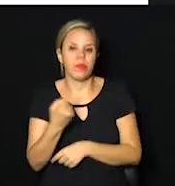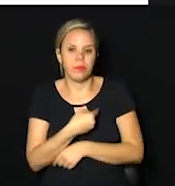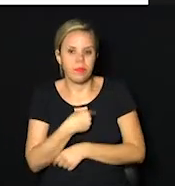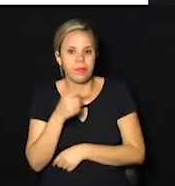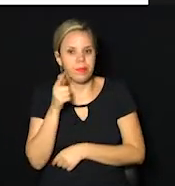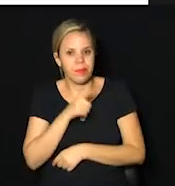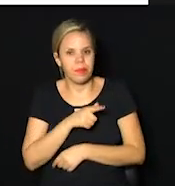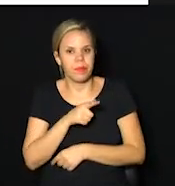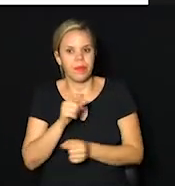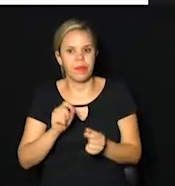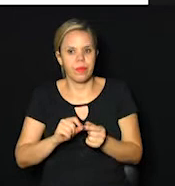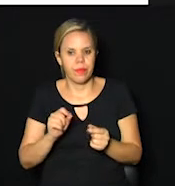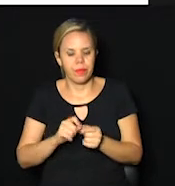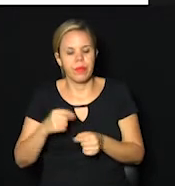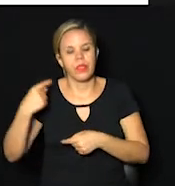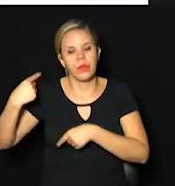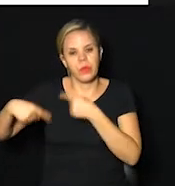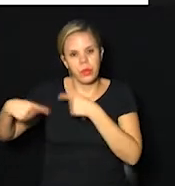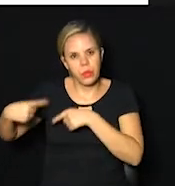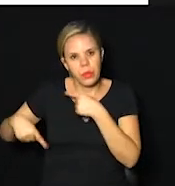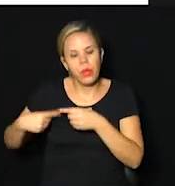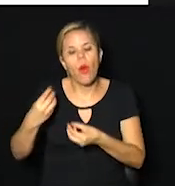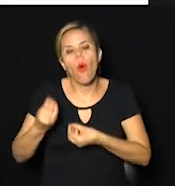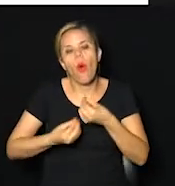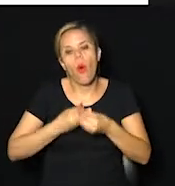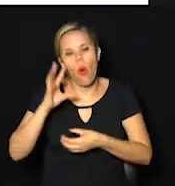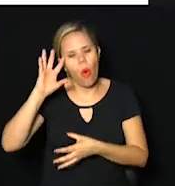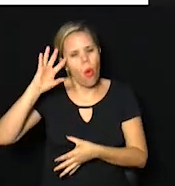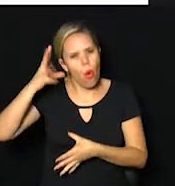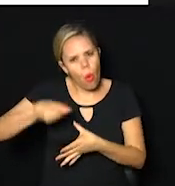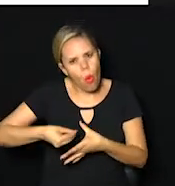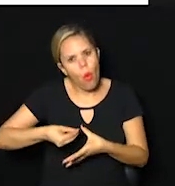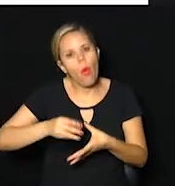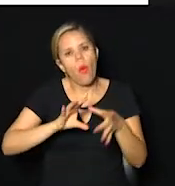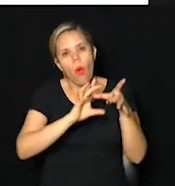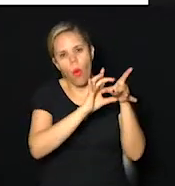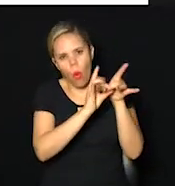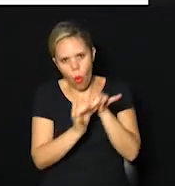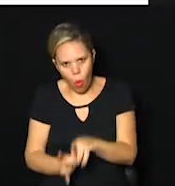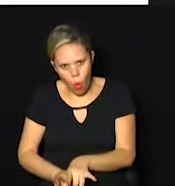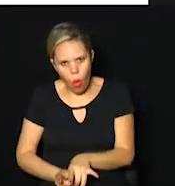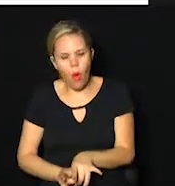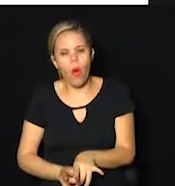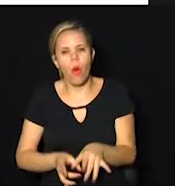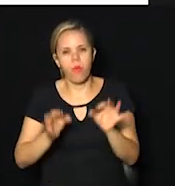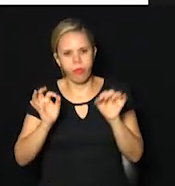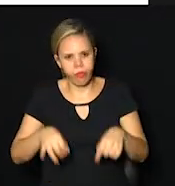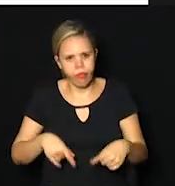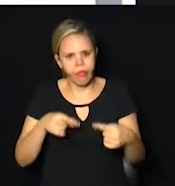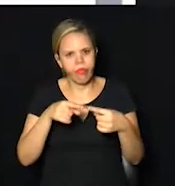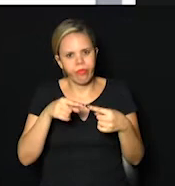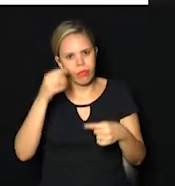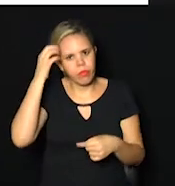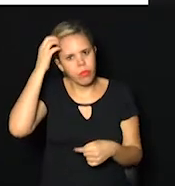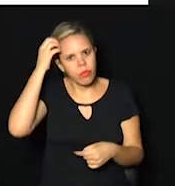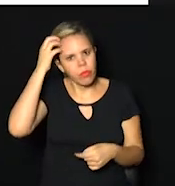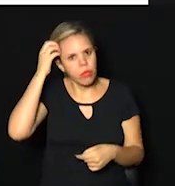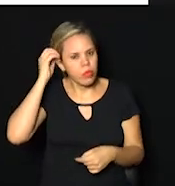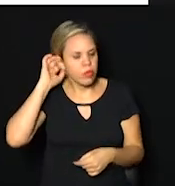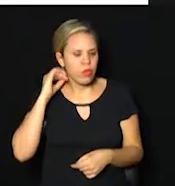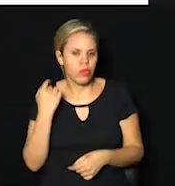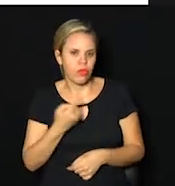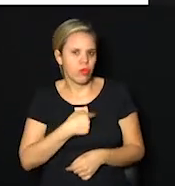consiga fazer política de forma coerente, de forma correta, de forma com que a gente